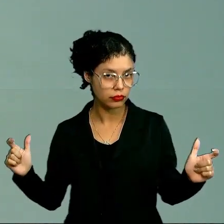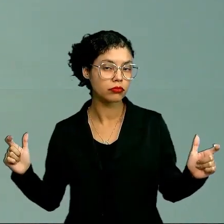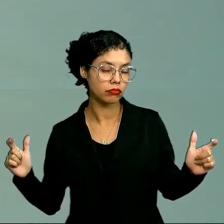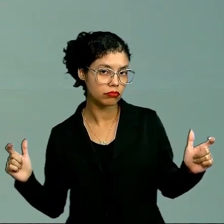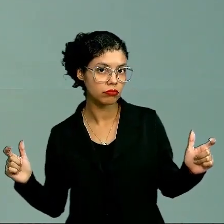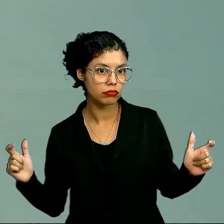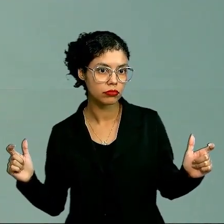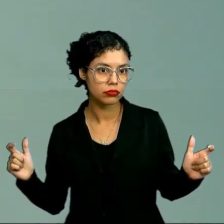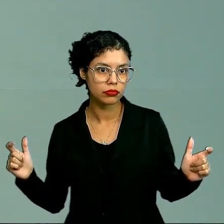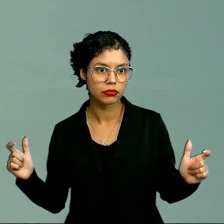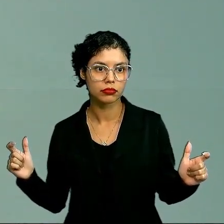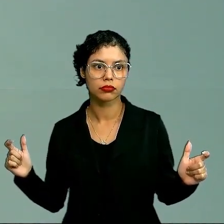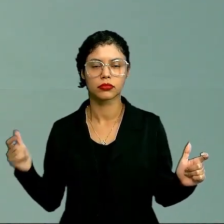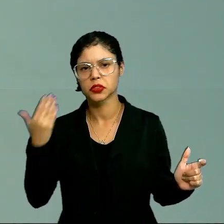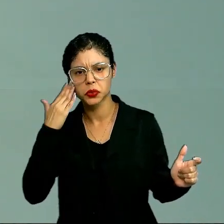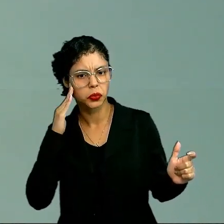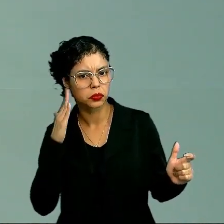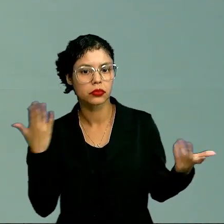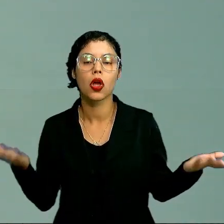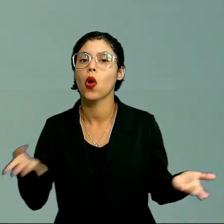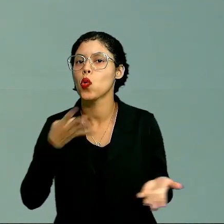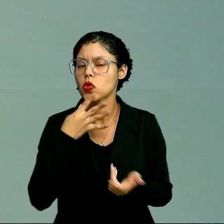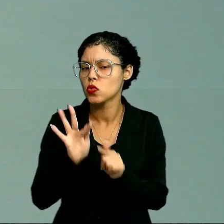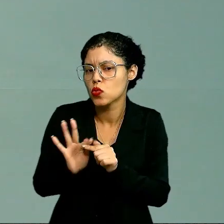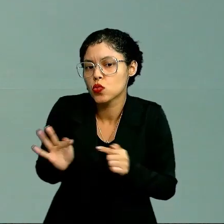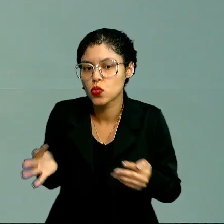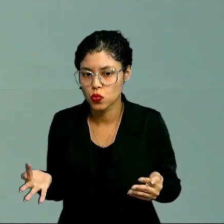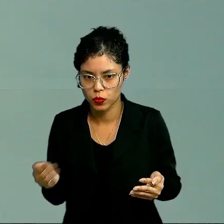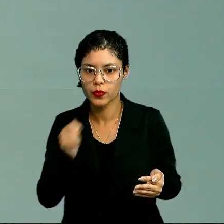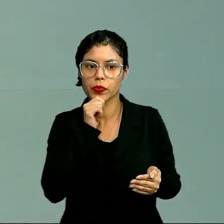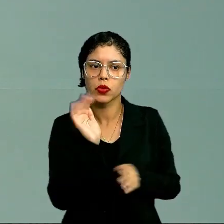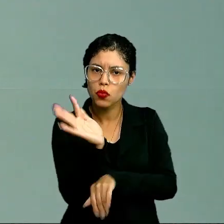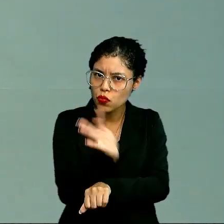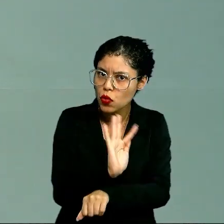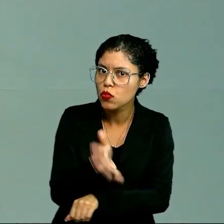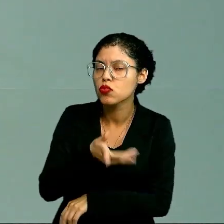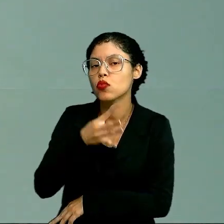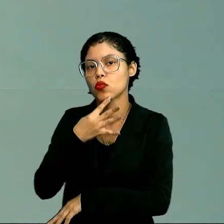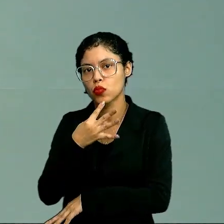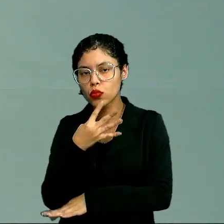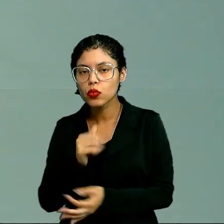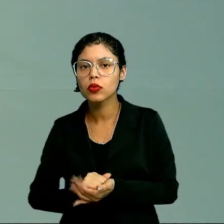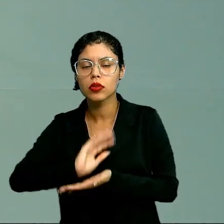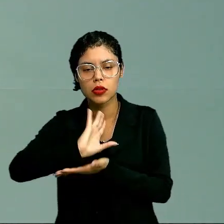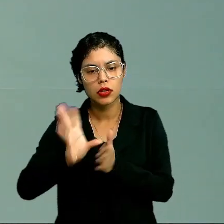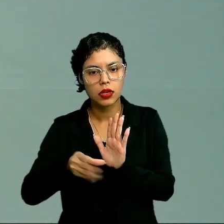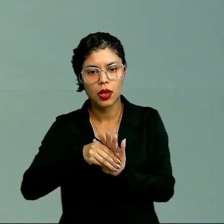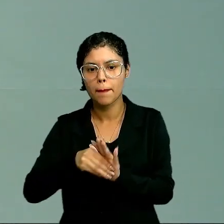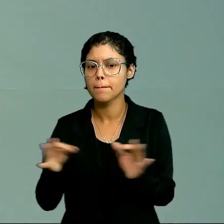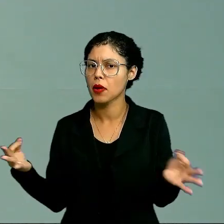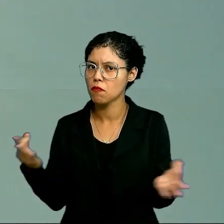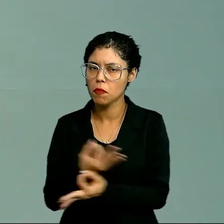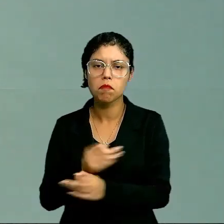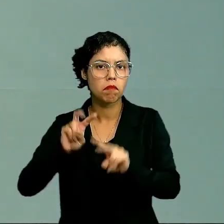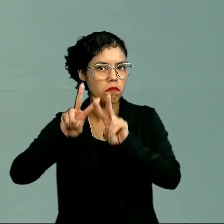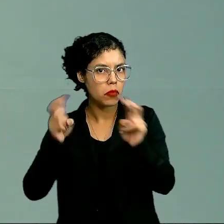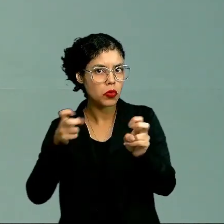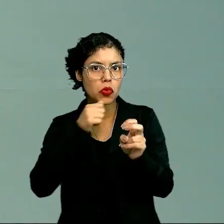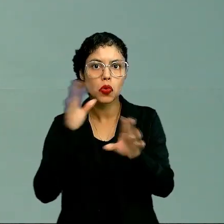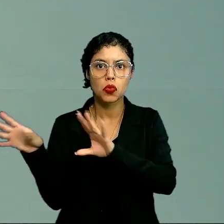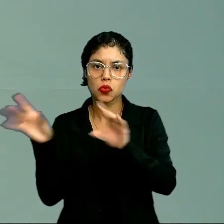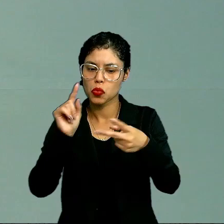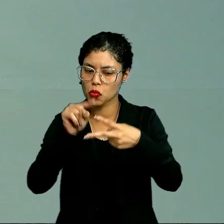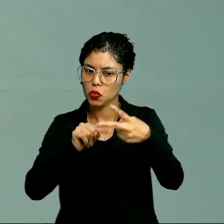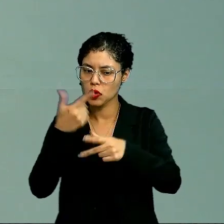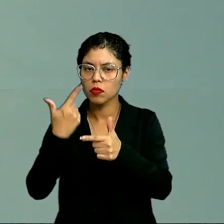assim esdrúxula que ninguém conhece. É uma coisa simples, ele utilizou um filme que ele conhece, que cabe perfeitamente no tema, ele trouxe